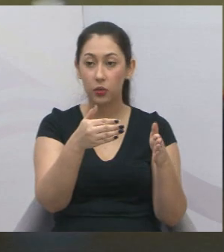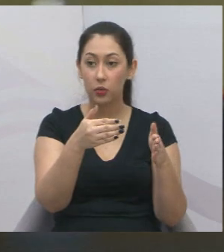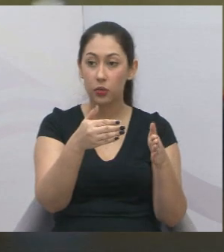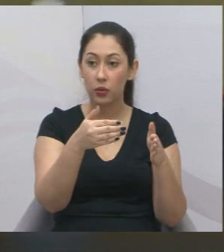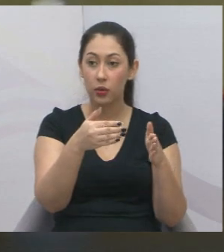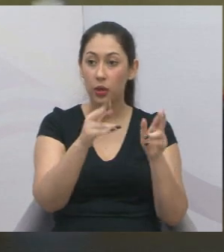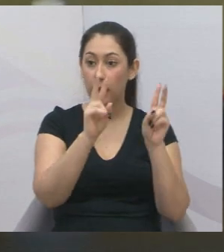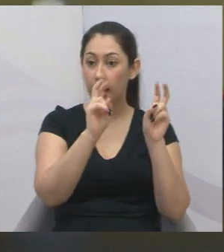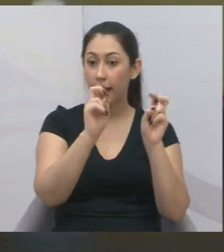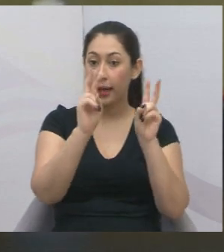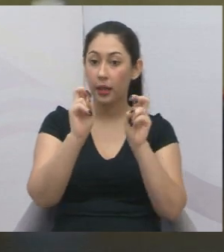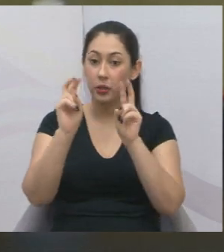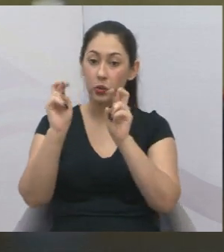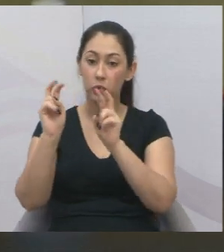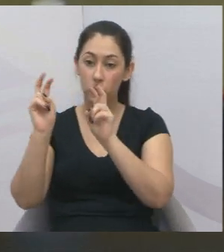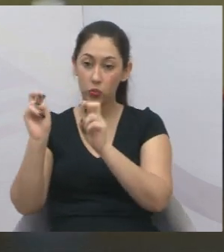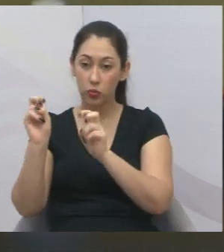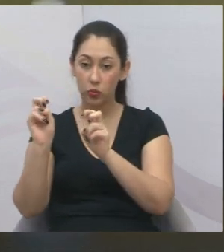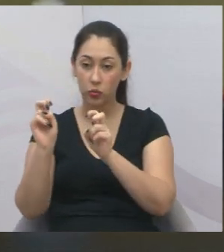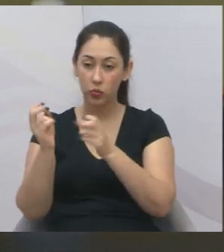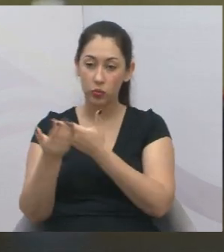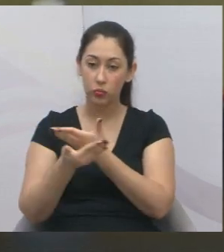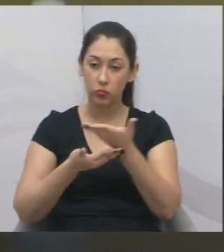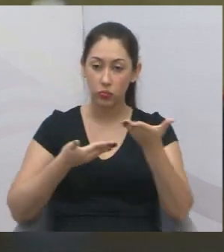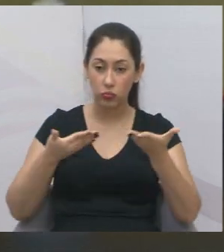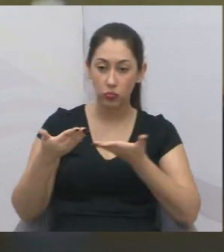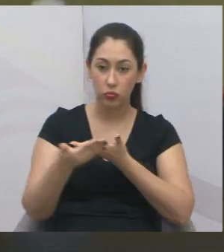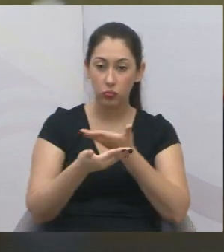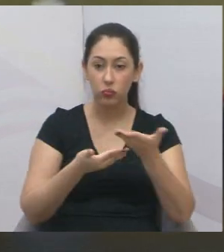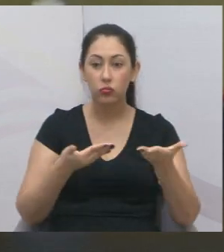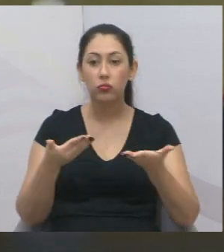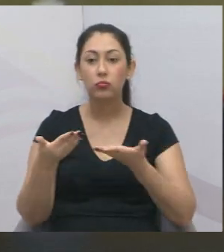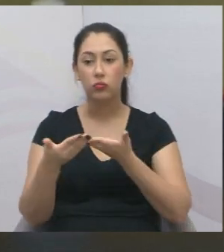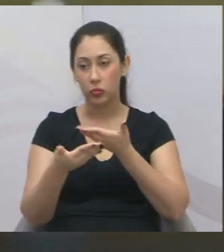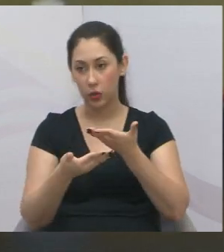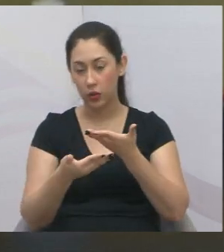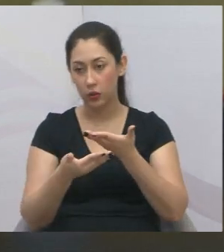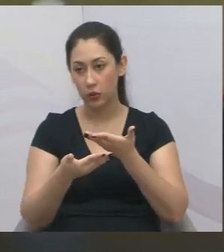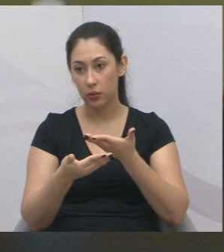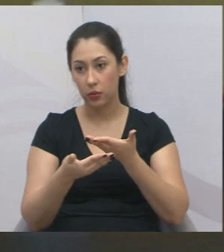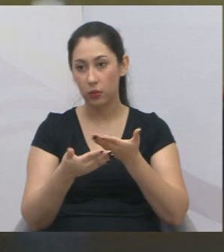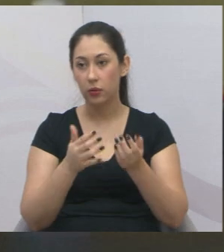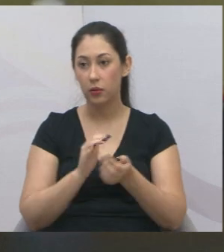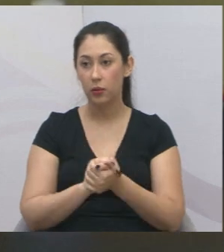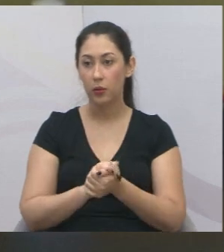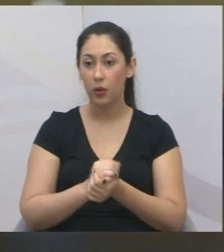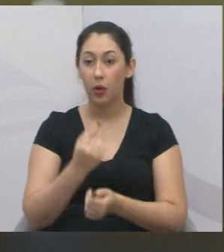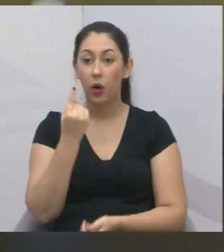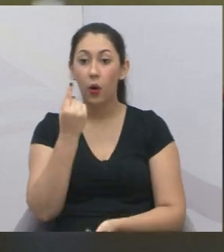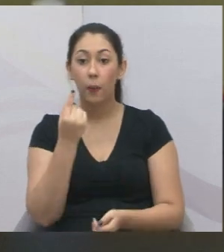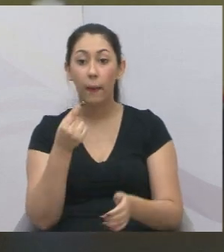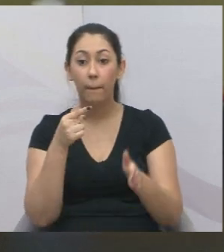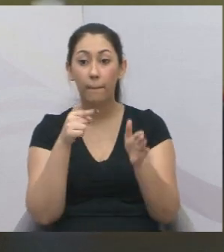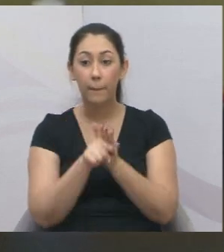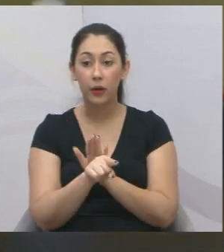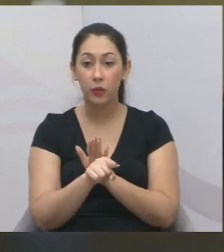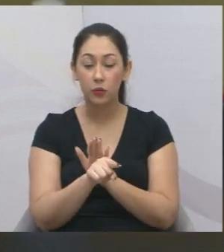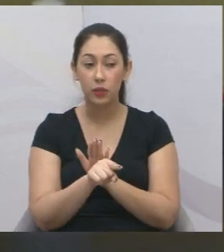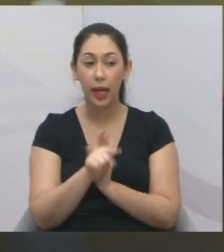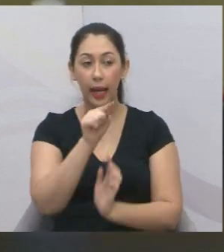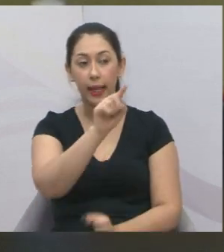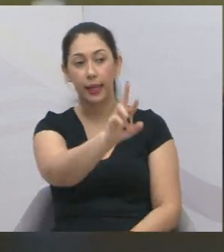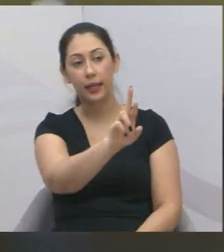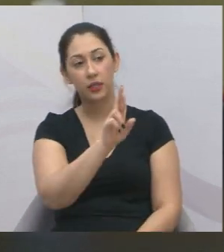de assunto, na forma de rodízio intercalado dos vereadores, sendo que o vereador faça uma pergunta, o diretor